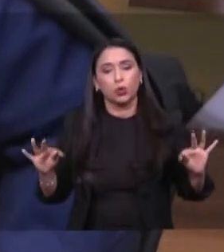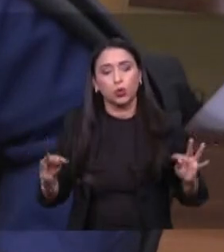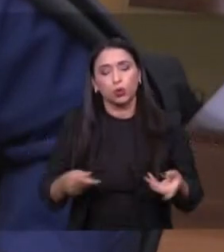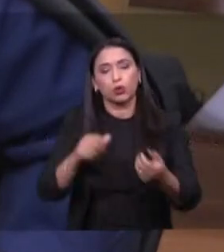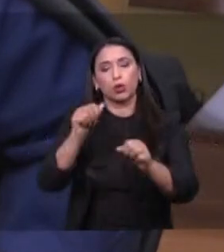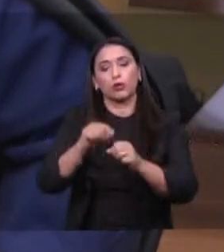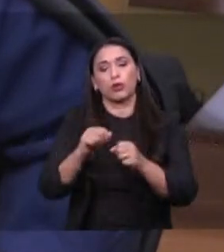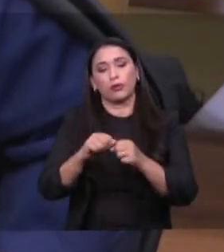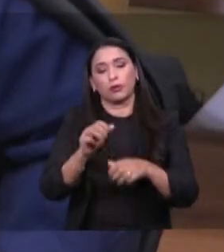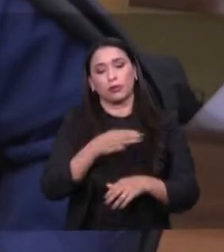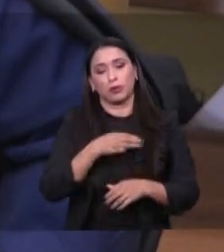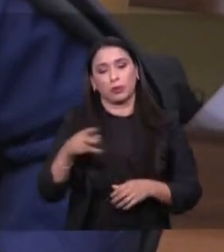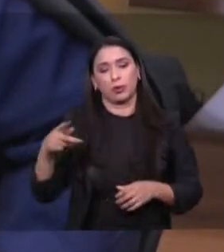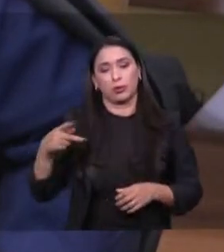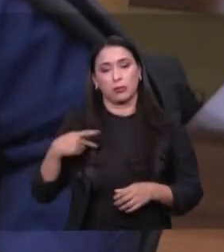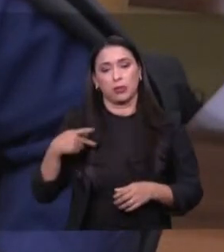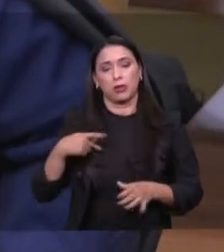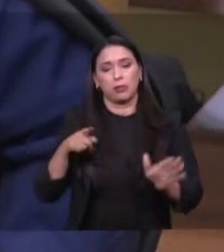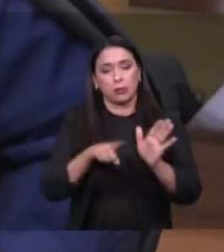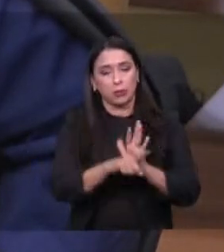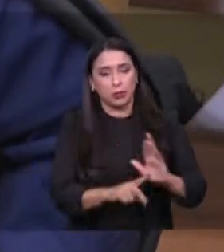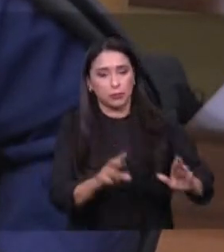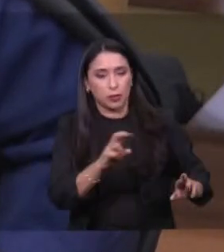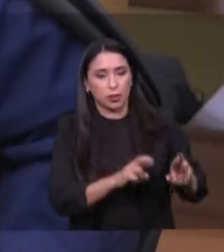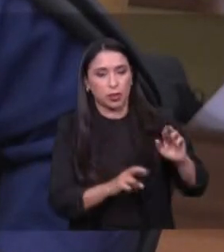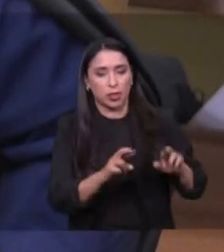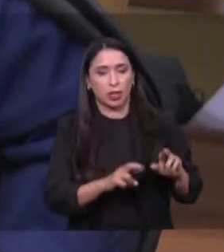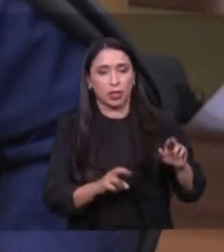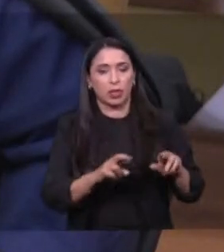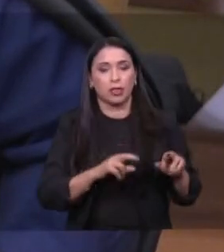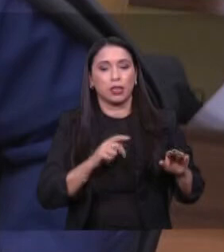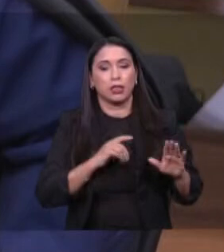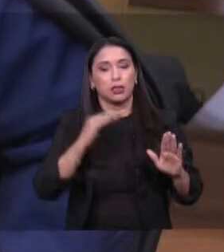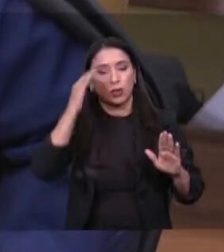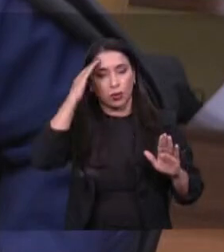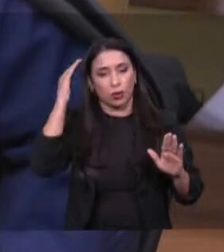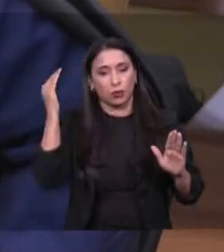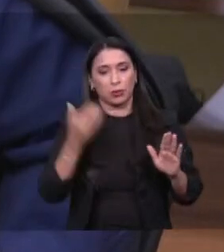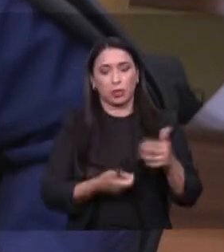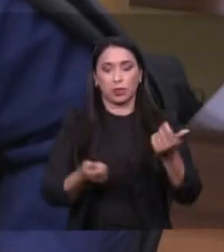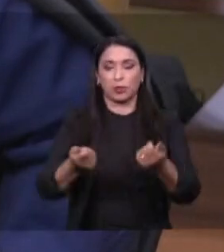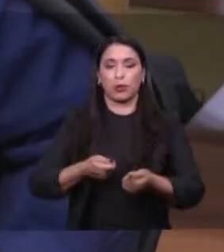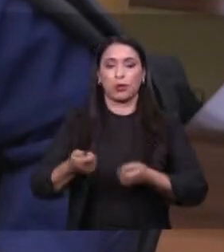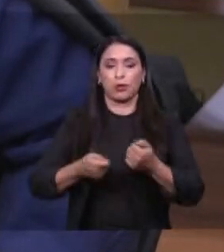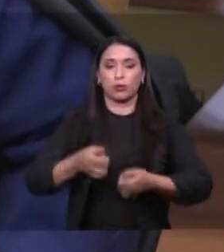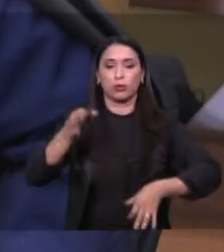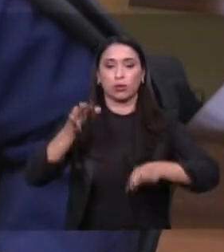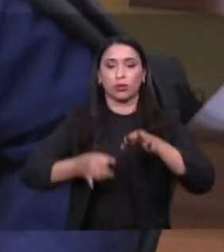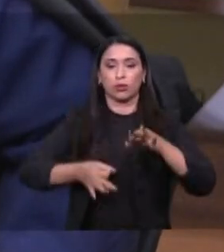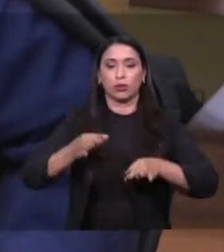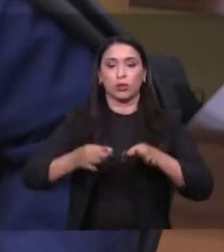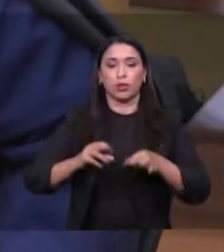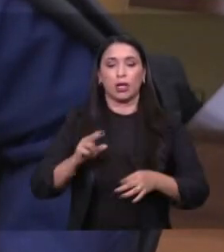praticados pelo Ministério Público como condutor de investigação penal se submetam ao controle judicial.